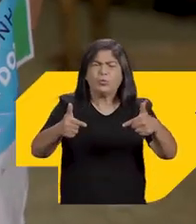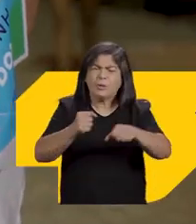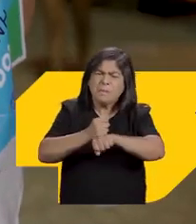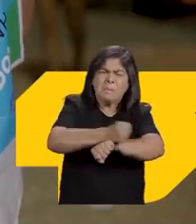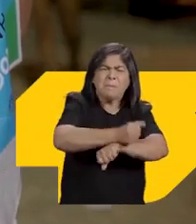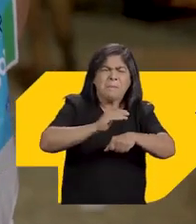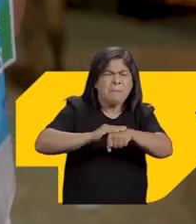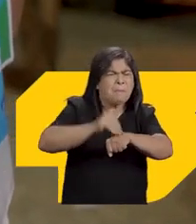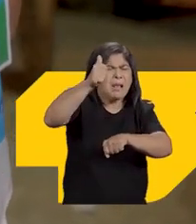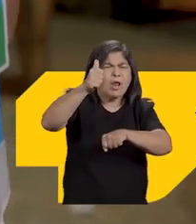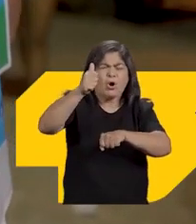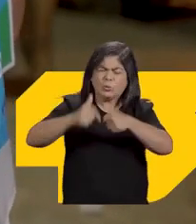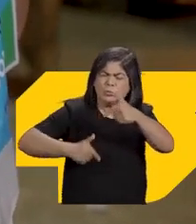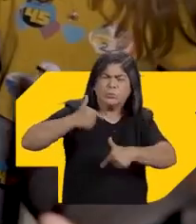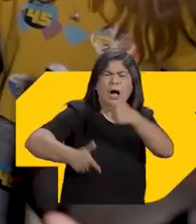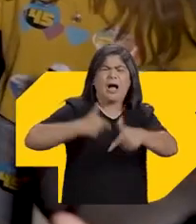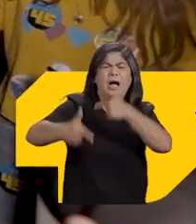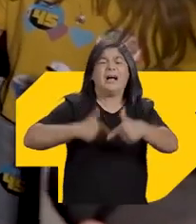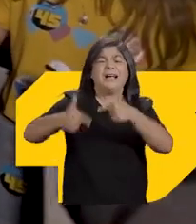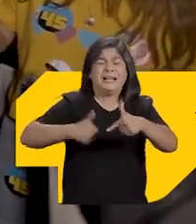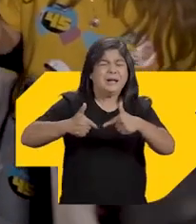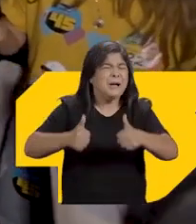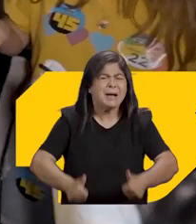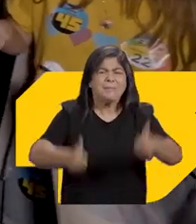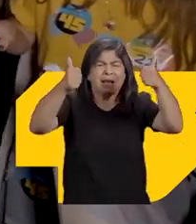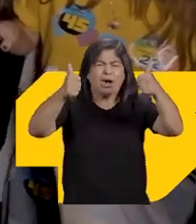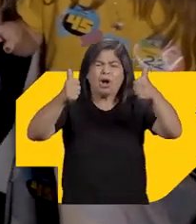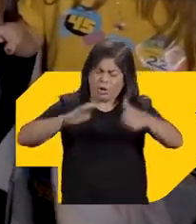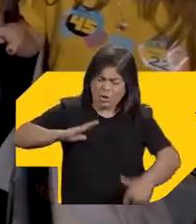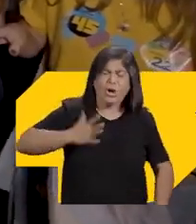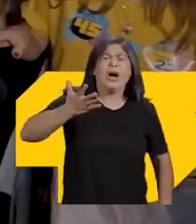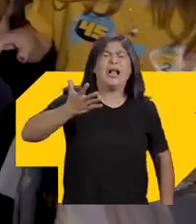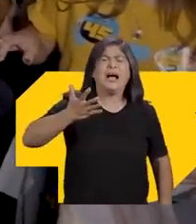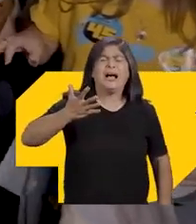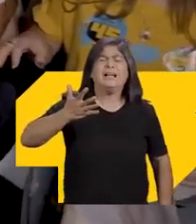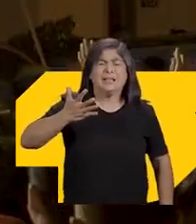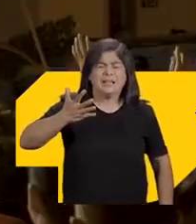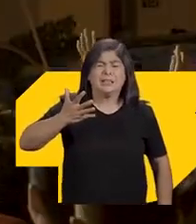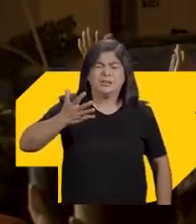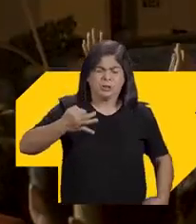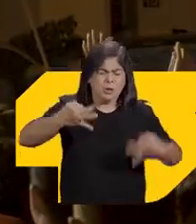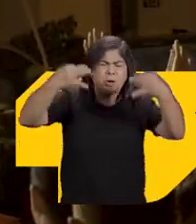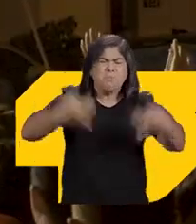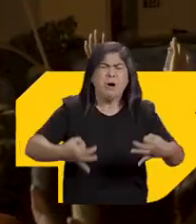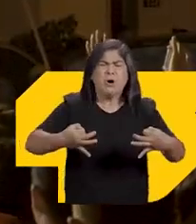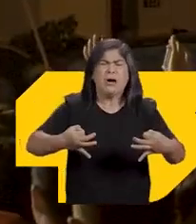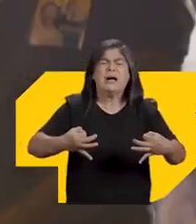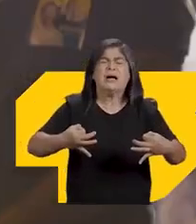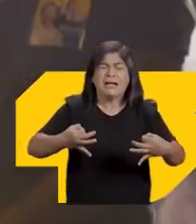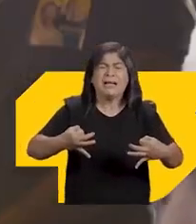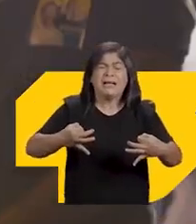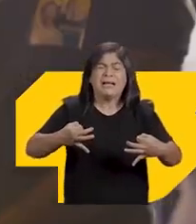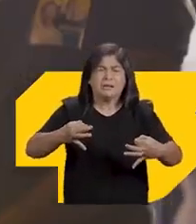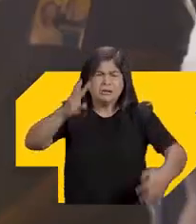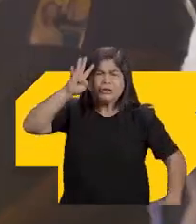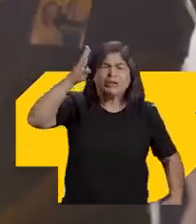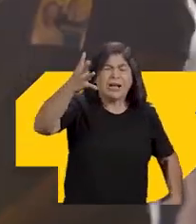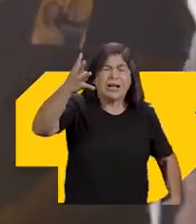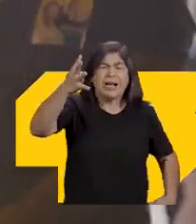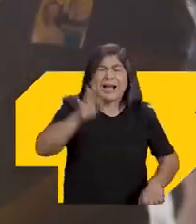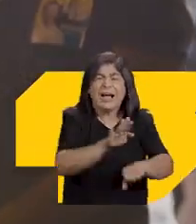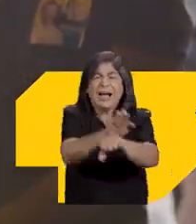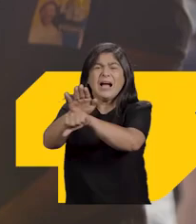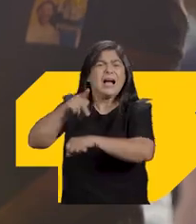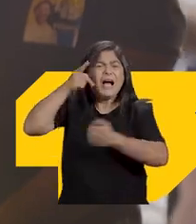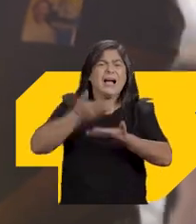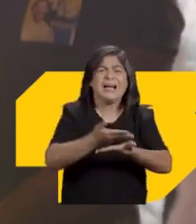vou buscar dedicar o meu melhor, a minha melhor energia, o meu melhor trabalho, toda a minha coragem, toda a minha determinação